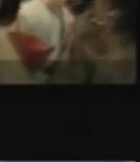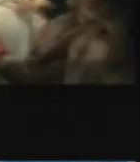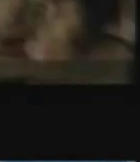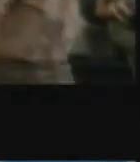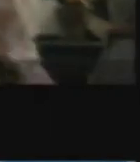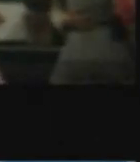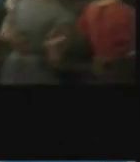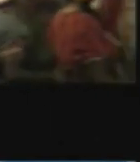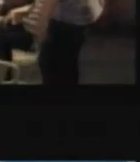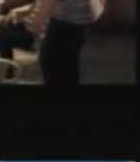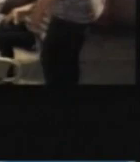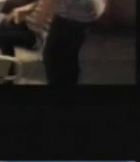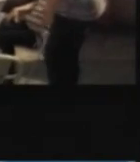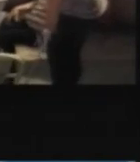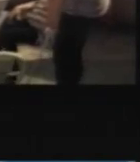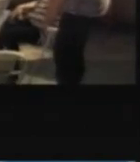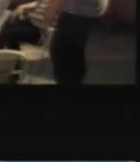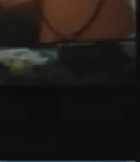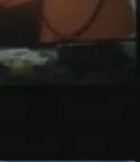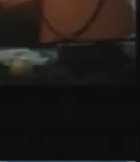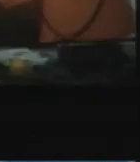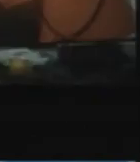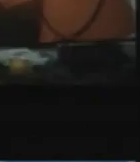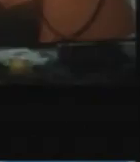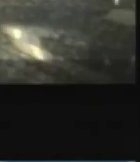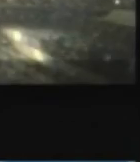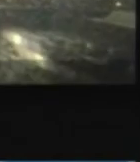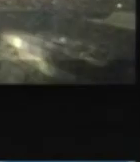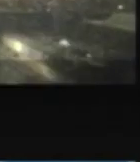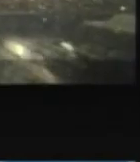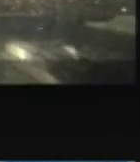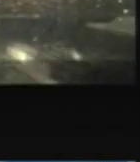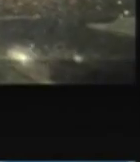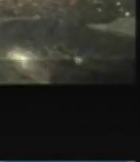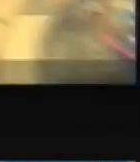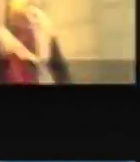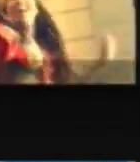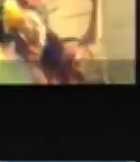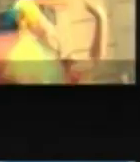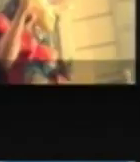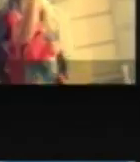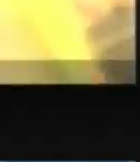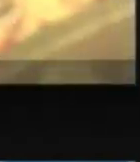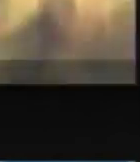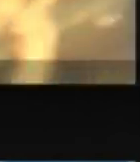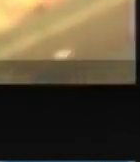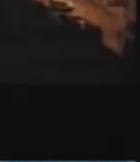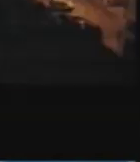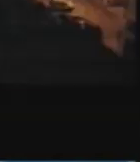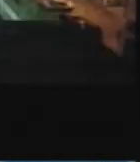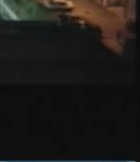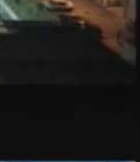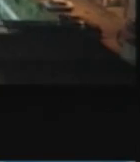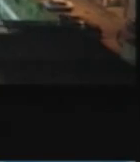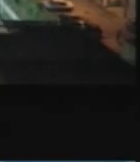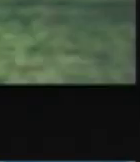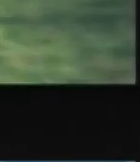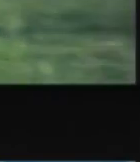de festa e festa fora de época. Tem festa que balança uma cidade, um país, um mundo